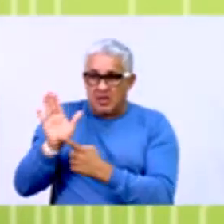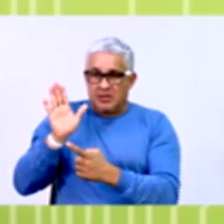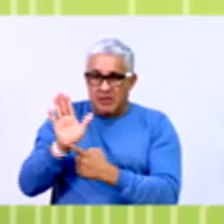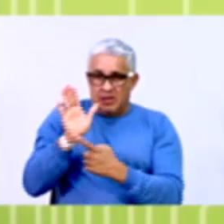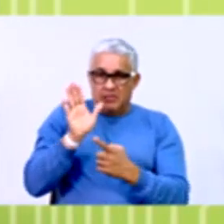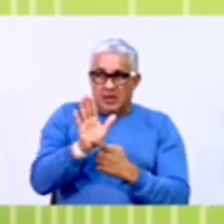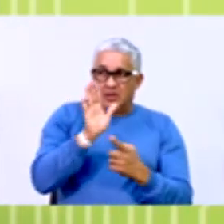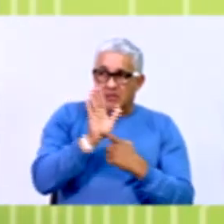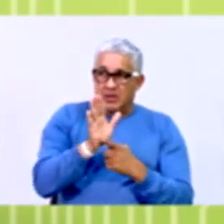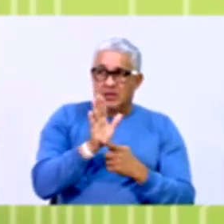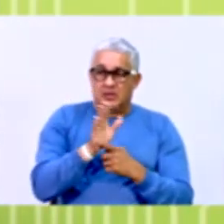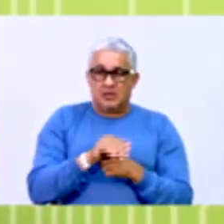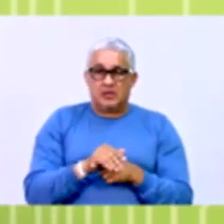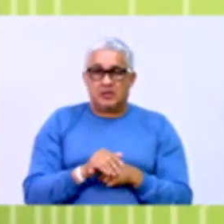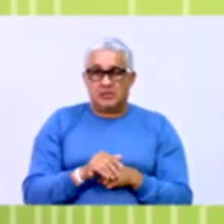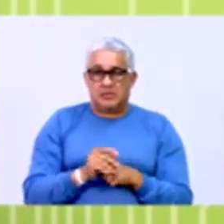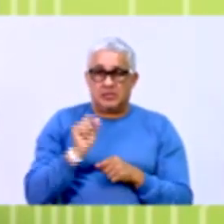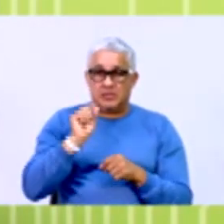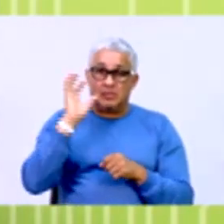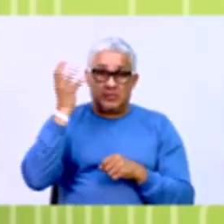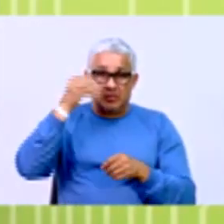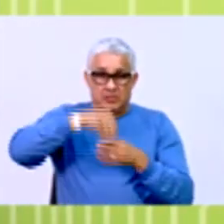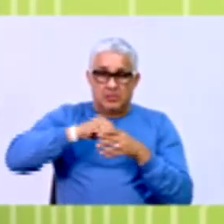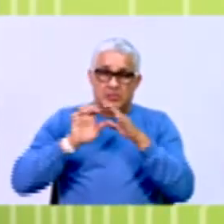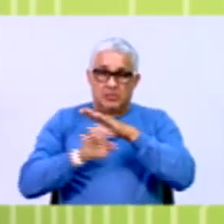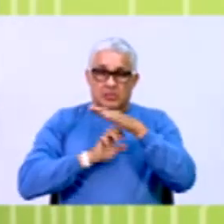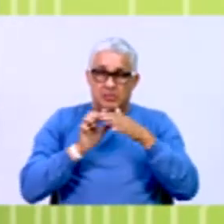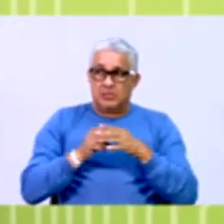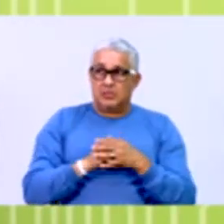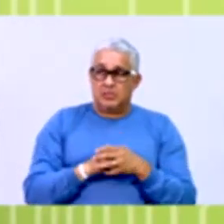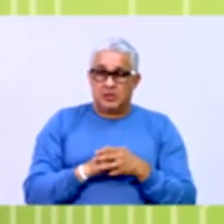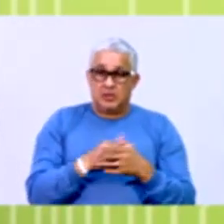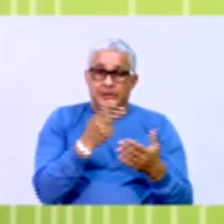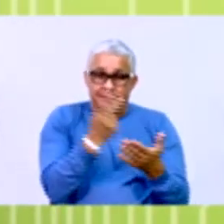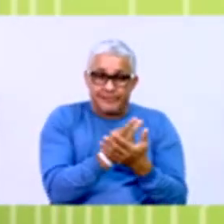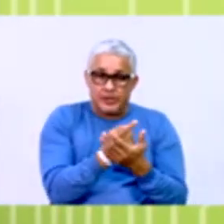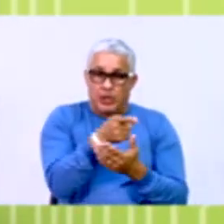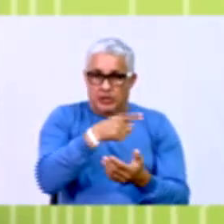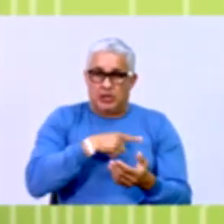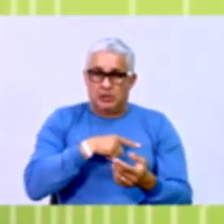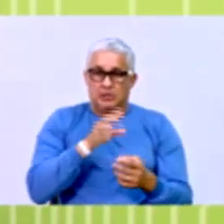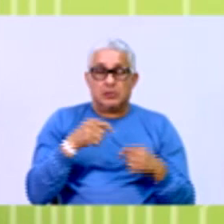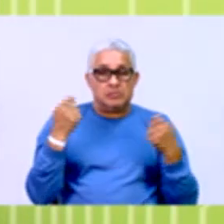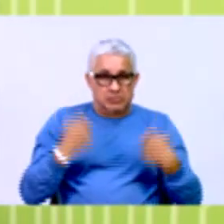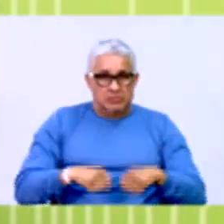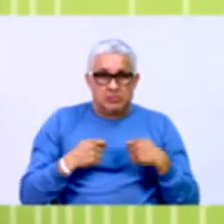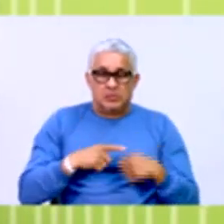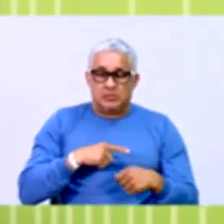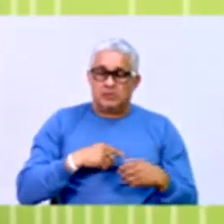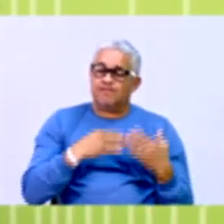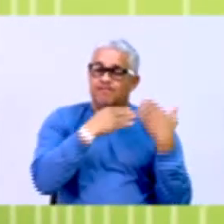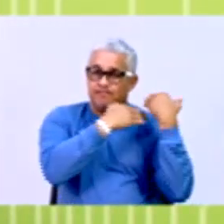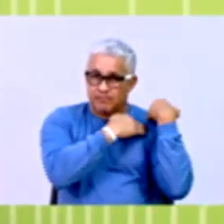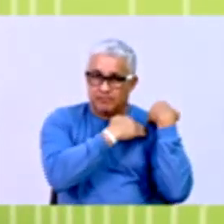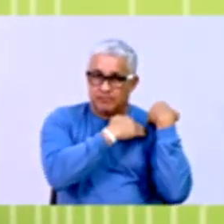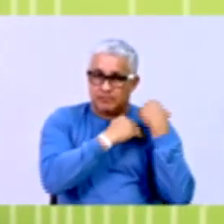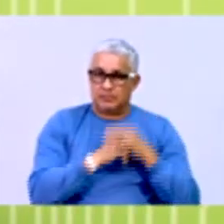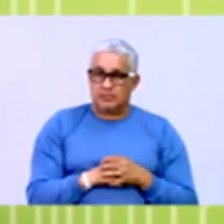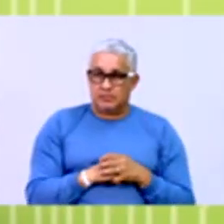de fatos, né, que aquele processo está errado. Então é preciso o quê? Que haja